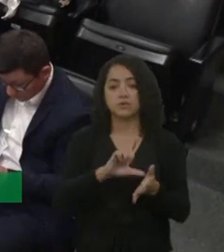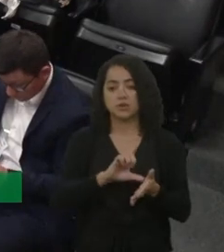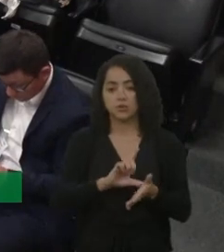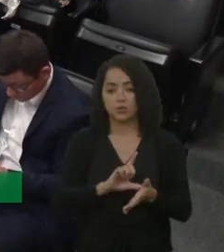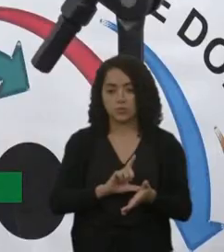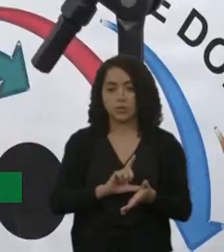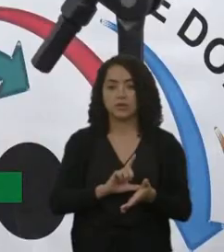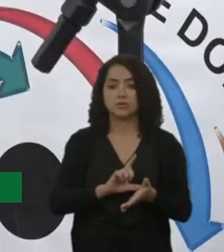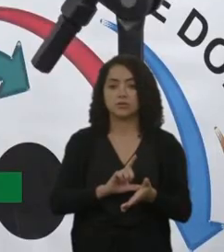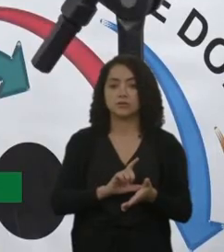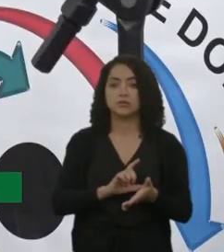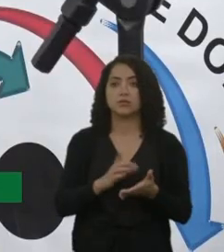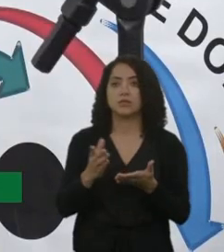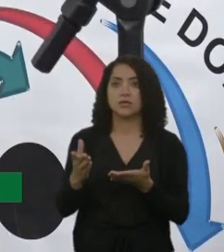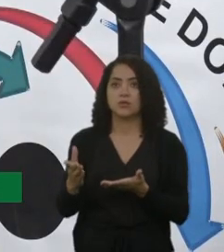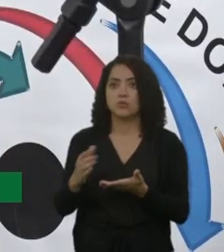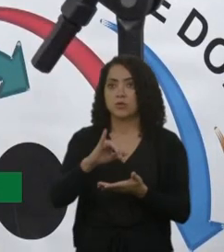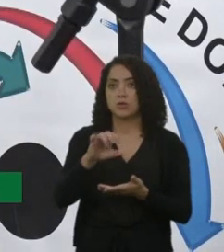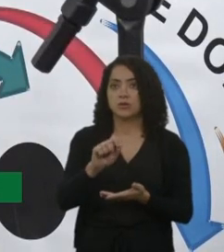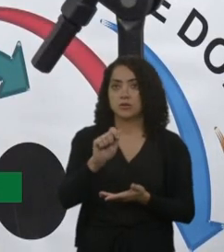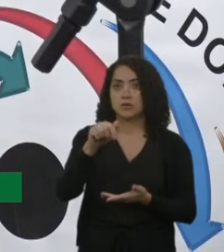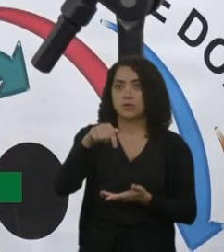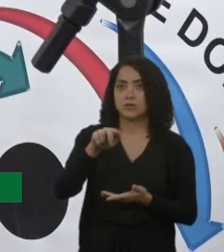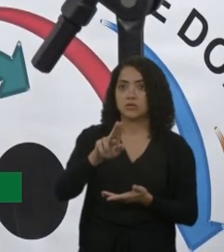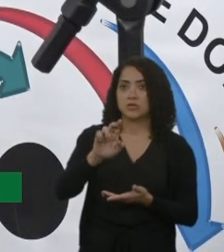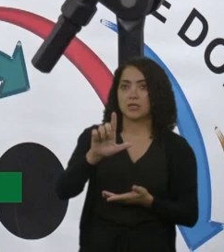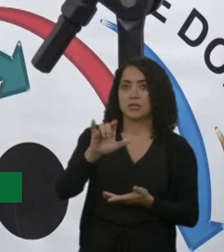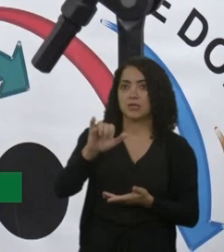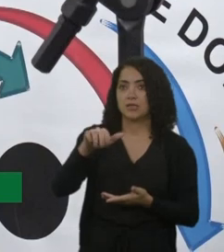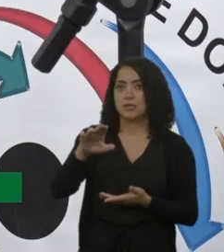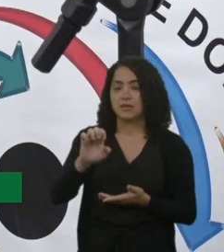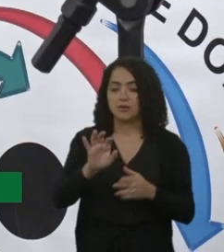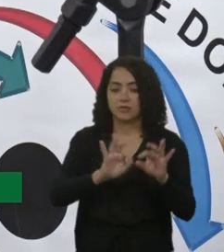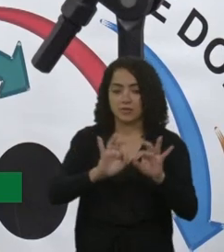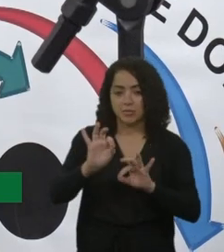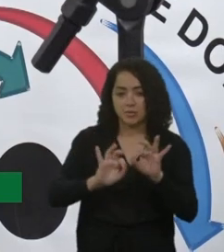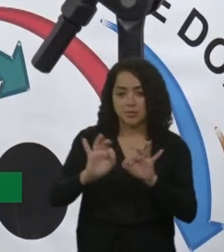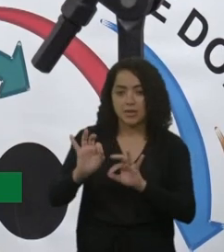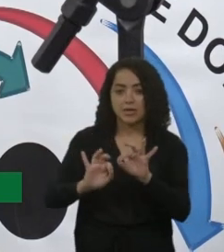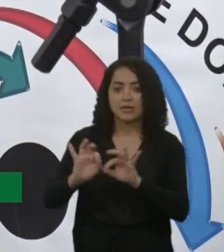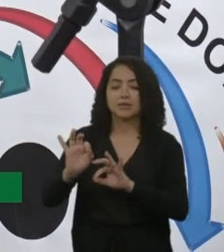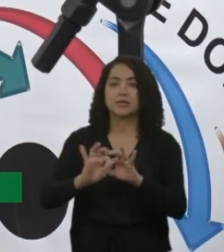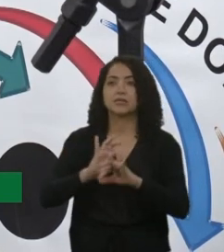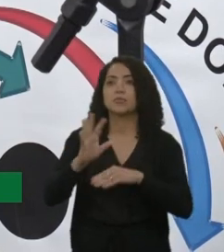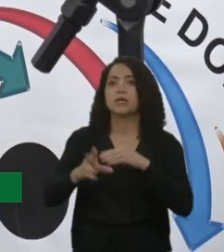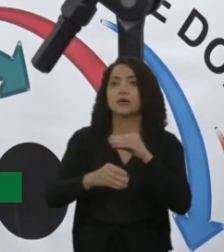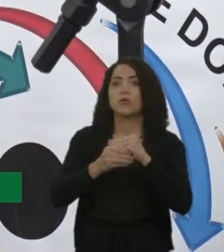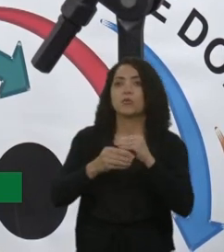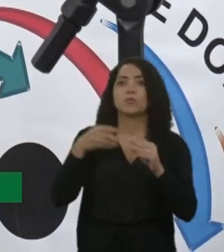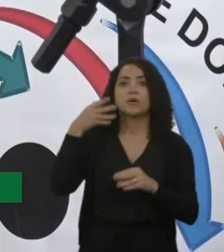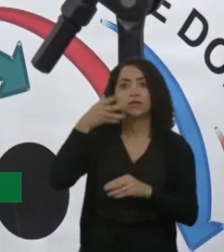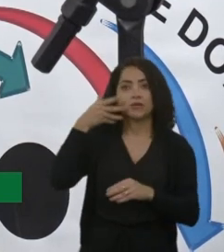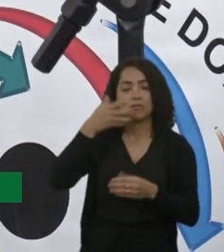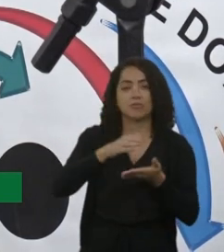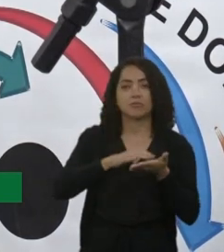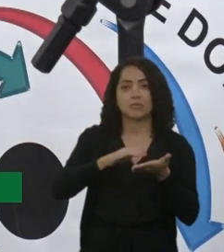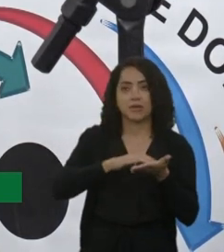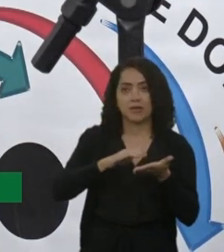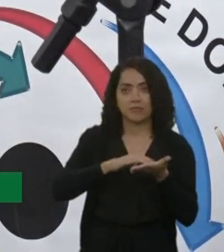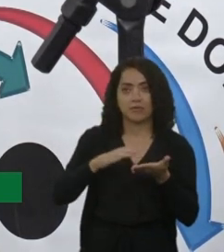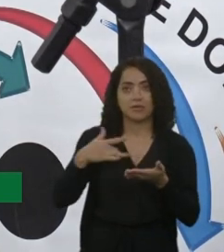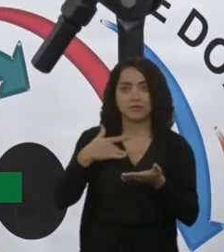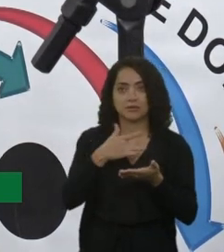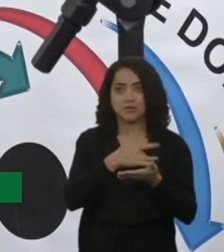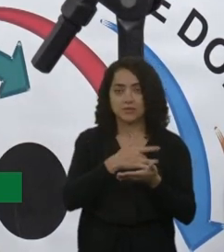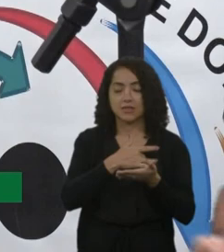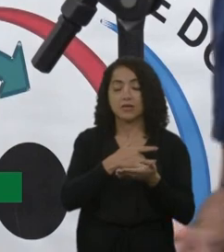Enquanto a Jaqueline Reginato vai preparando seu material aqui para complementar um pouco mais da fala da secretária Carmen Zanotto,